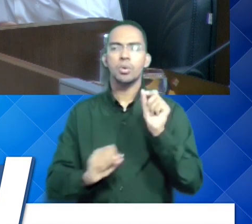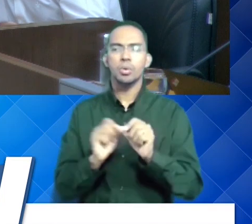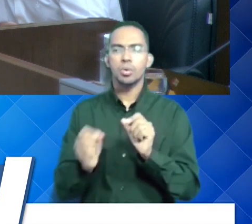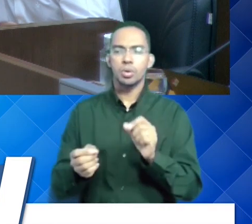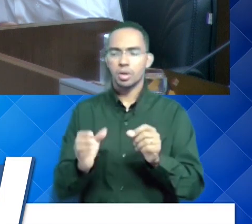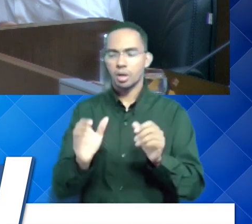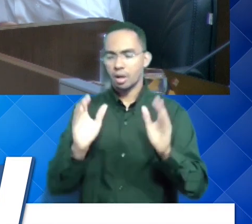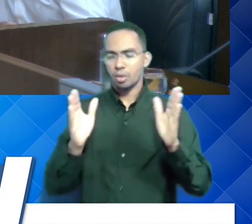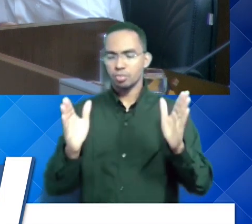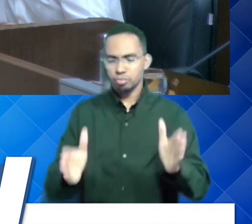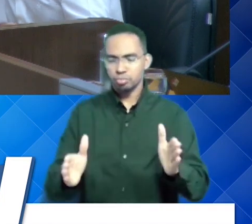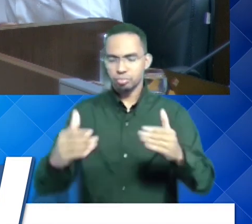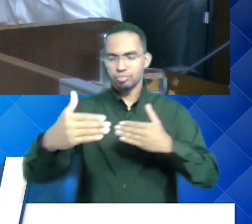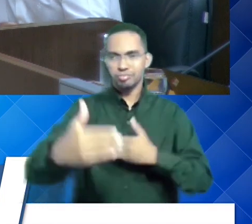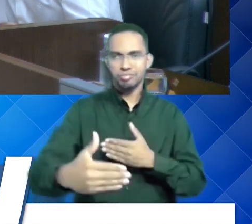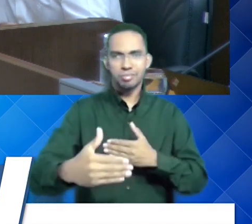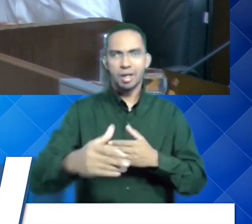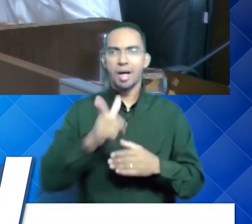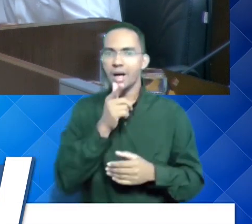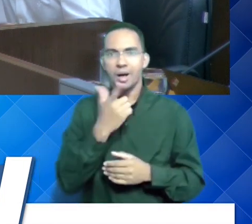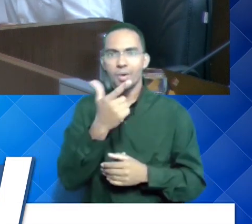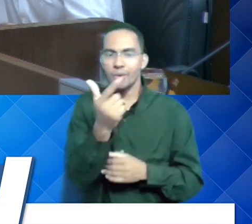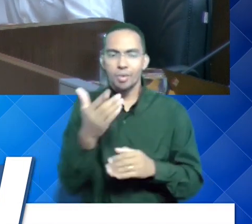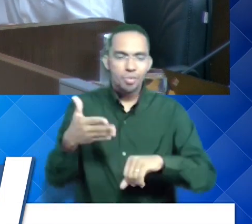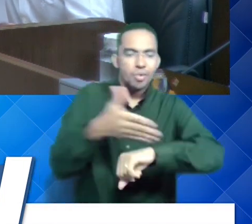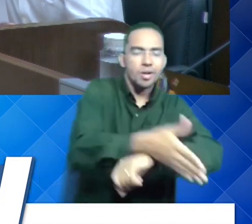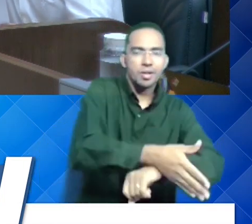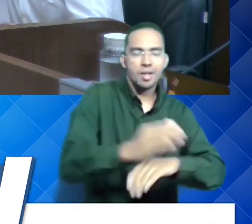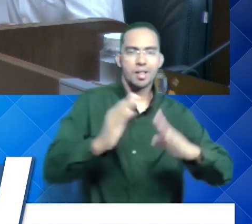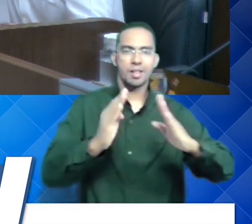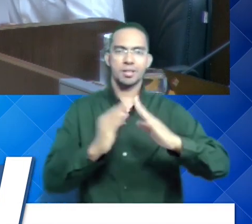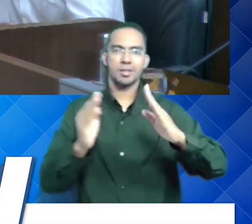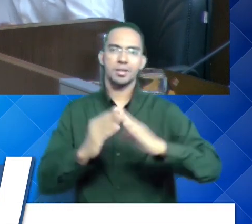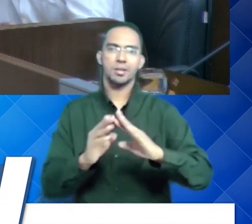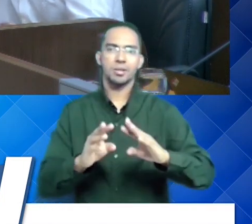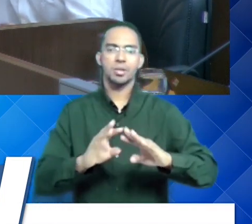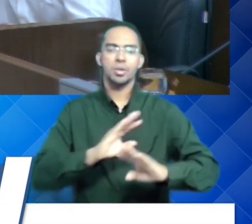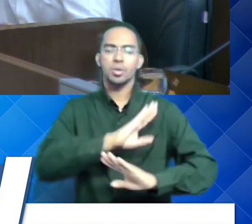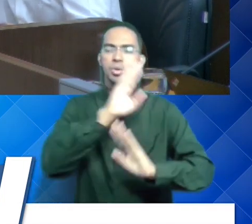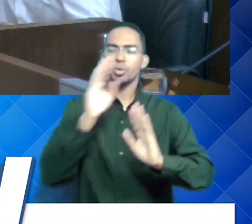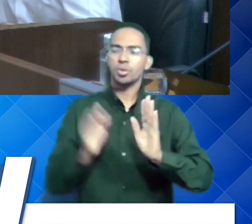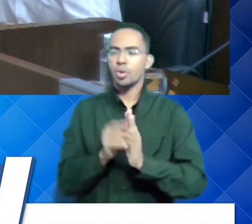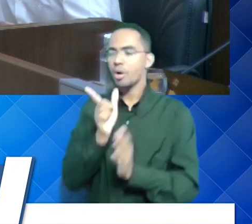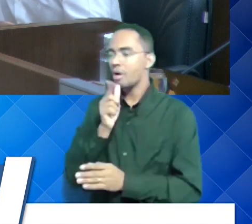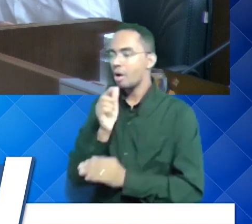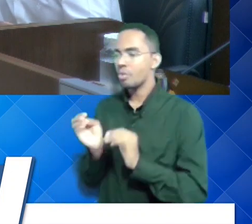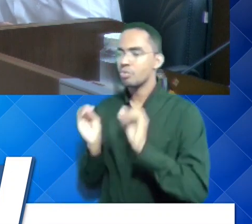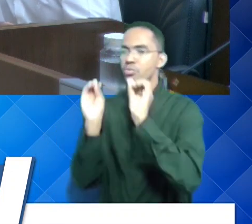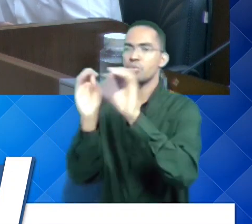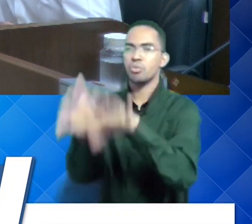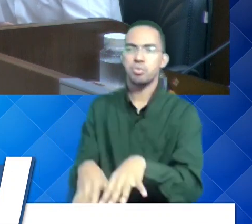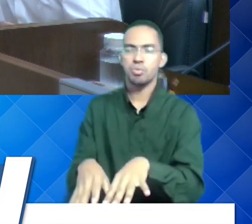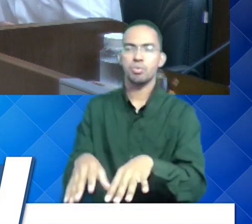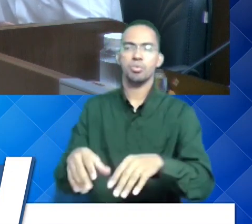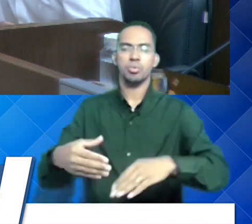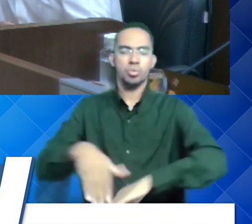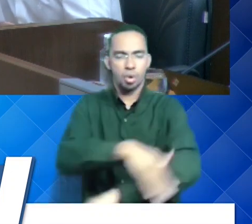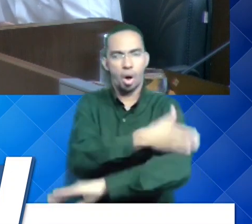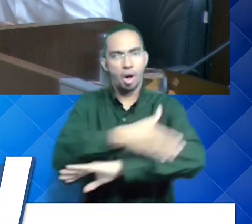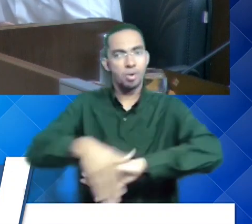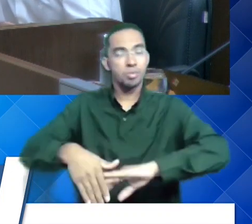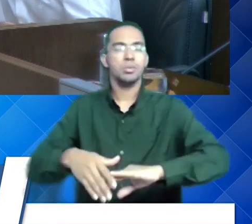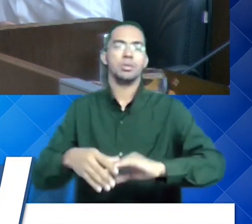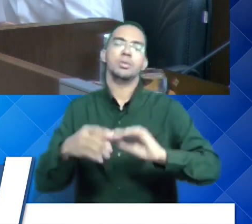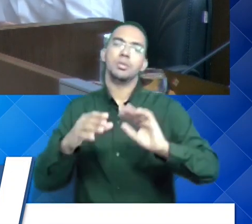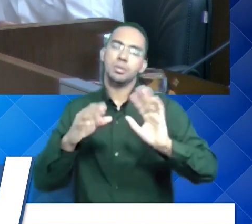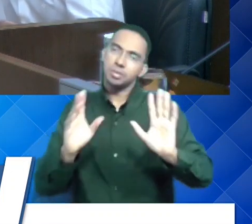para a água não entrar na casa dele, vereador, e que joga toda a água pela rodovia. Então, é a questão